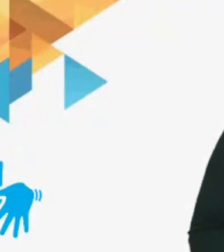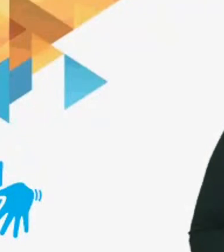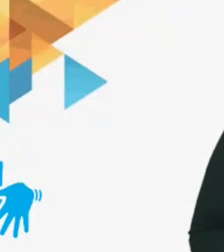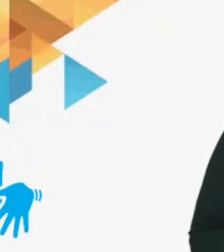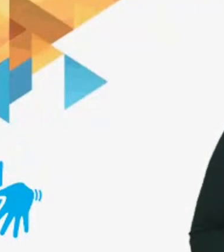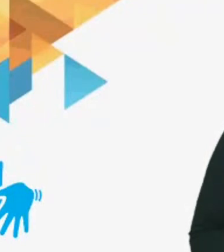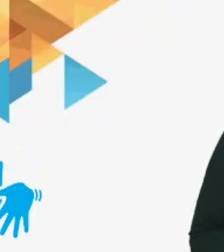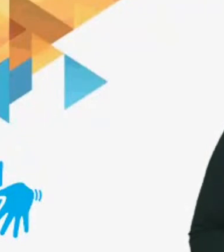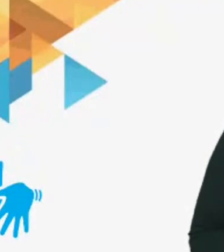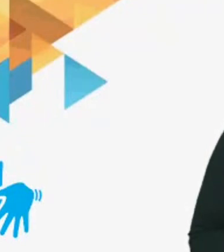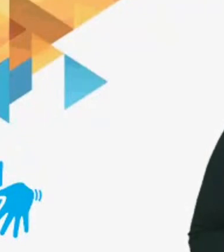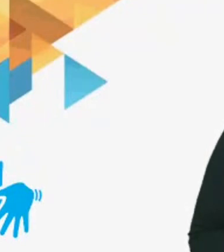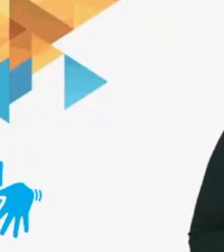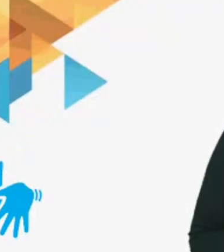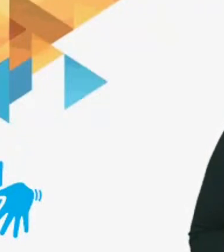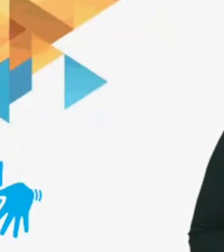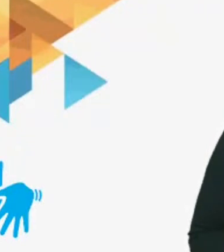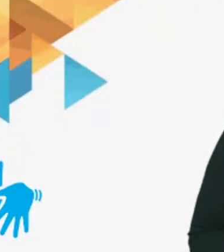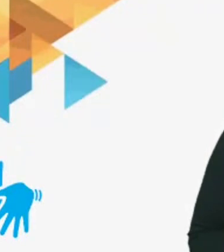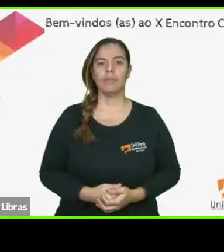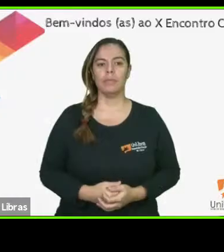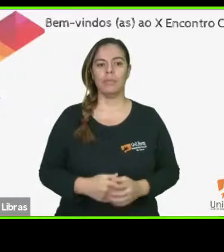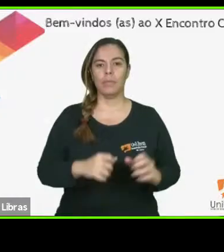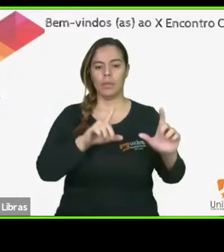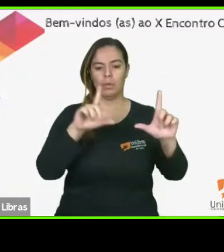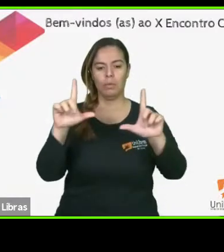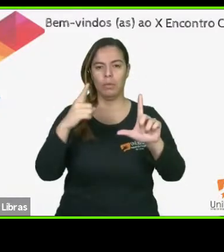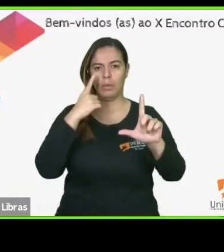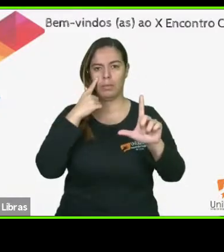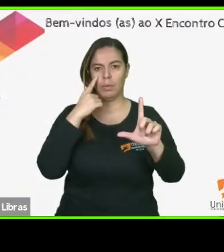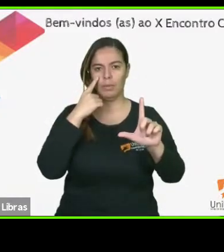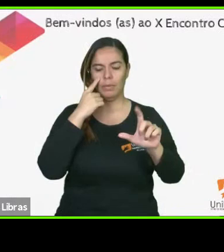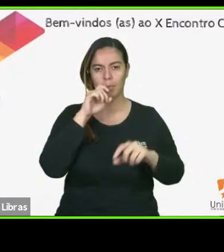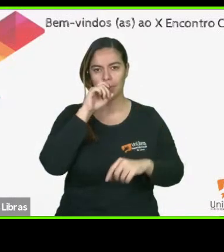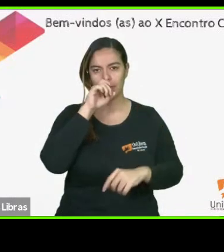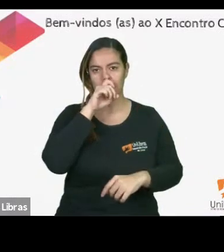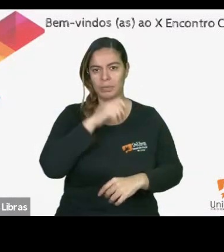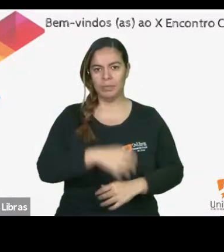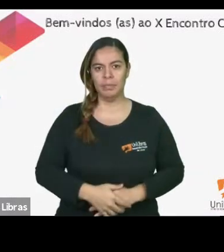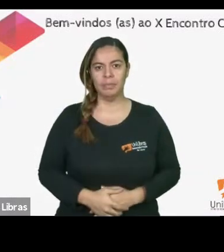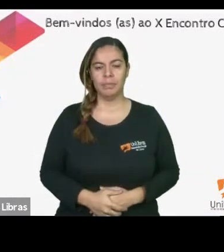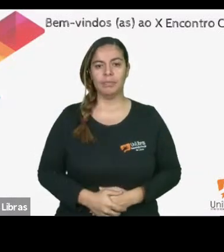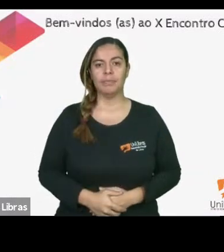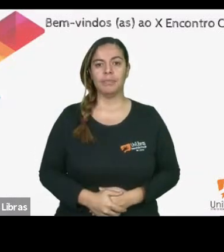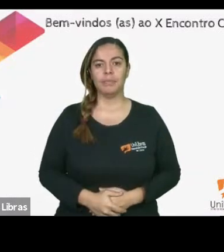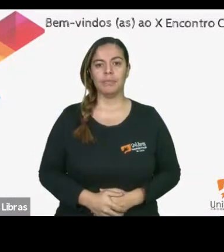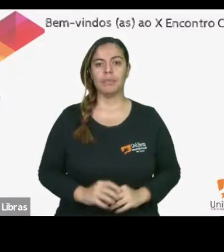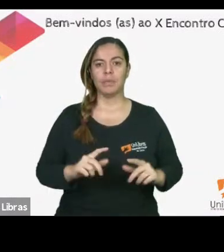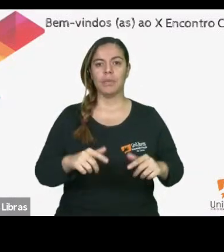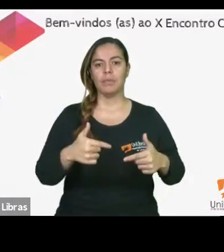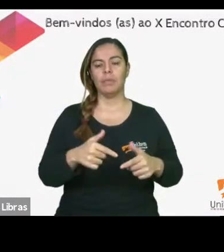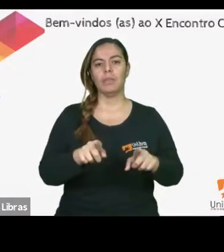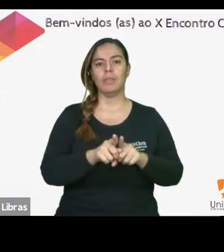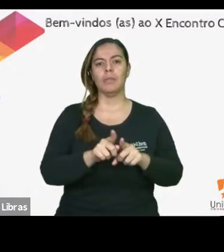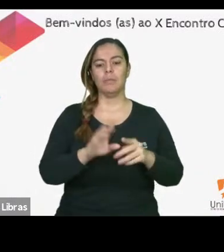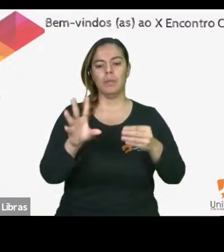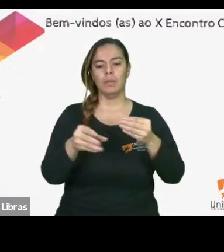me colocar a ver aqui e vou fazer as